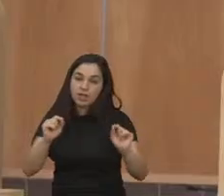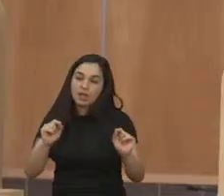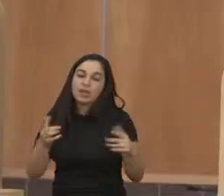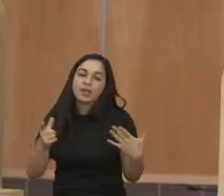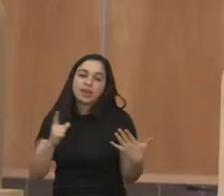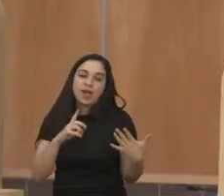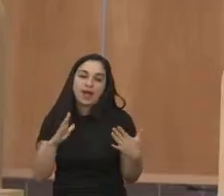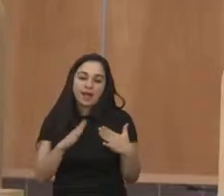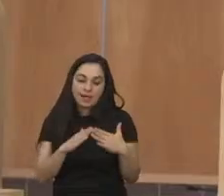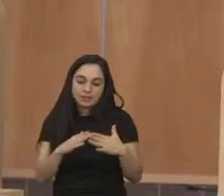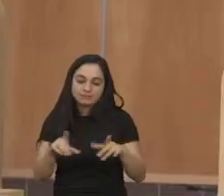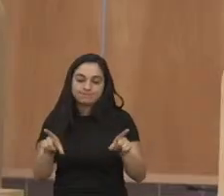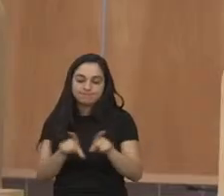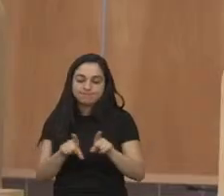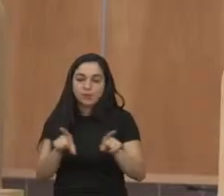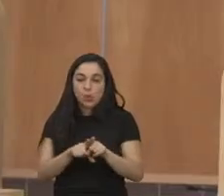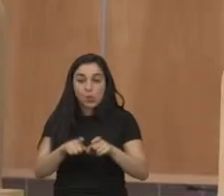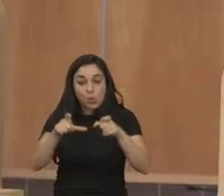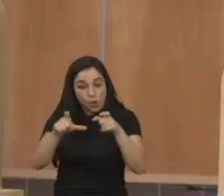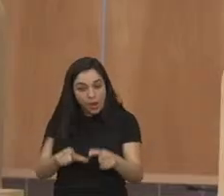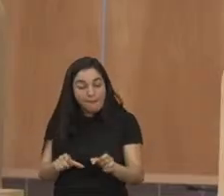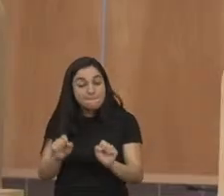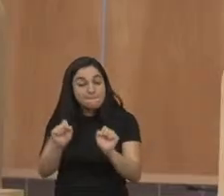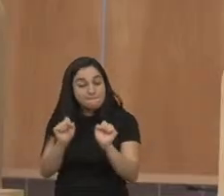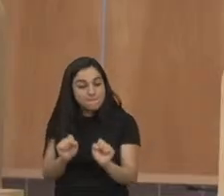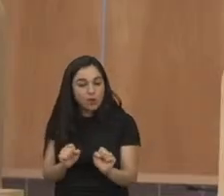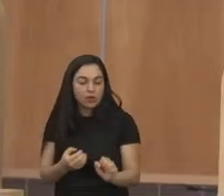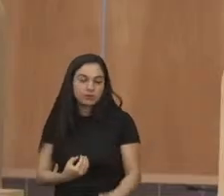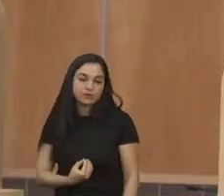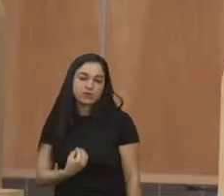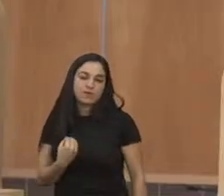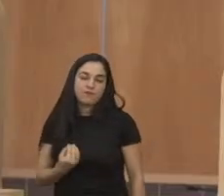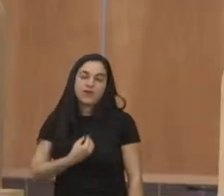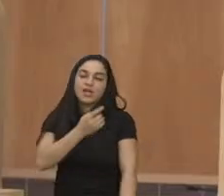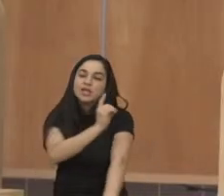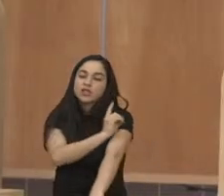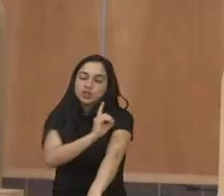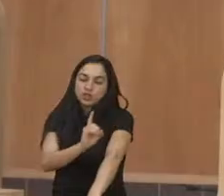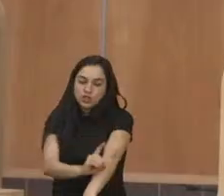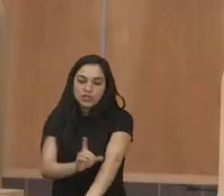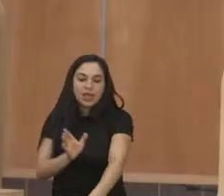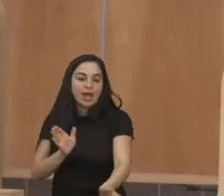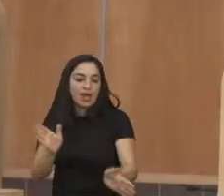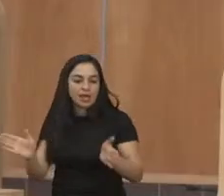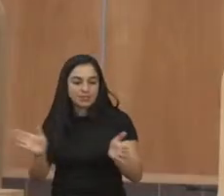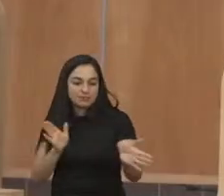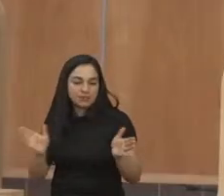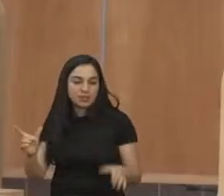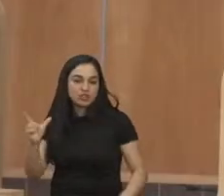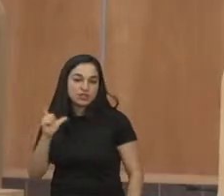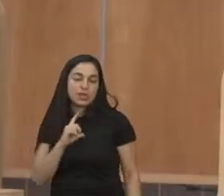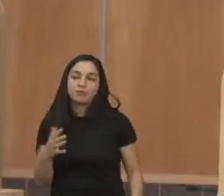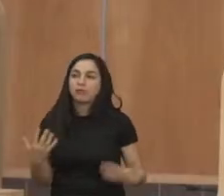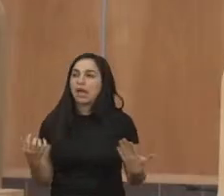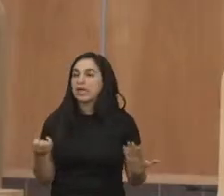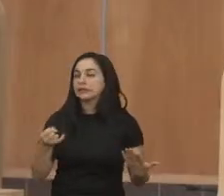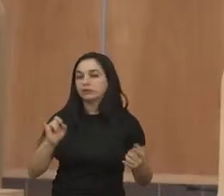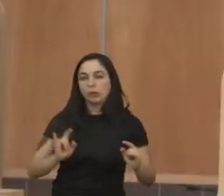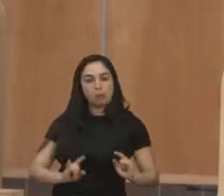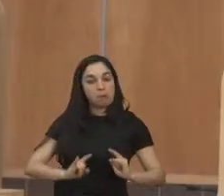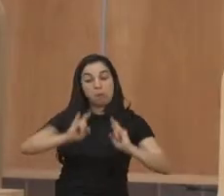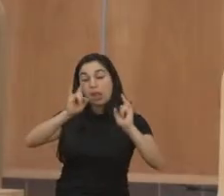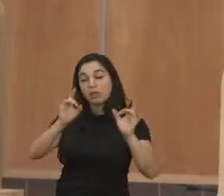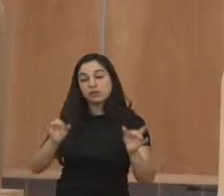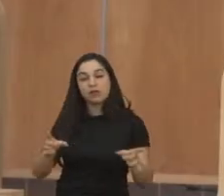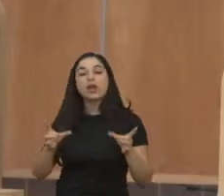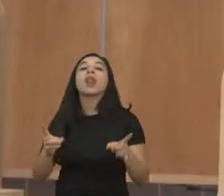também, é ter uma casa habitável, digna, em condições acessíveis. E se for um prédio comercial, ter